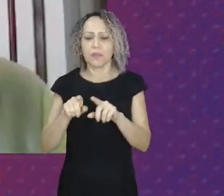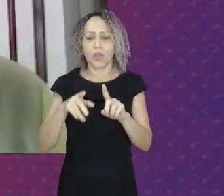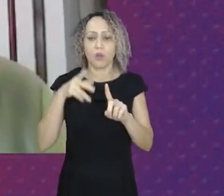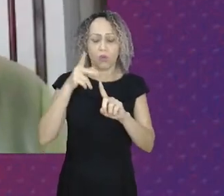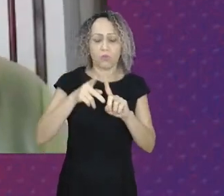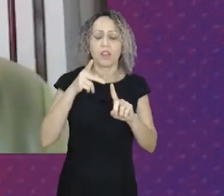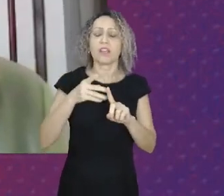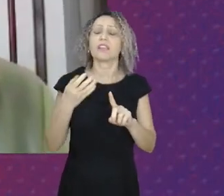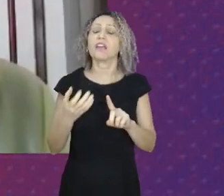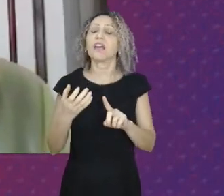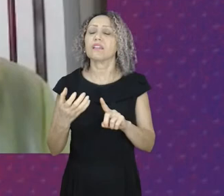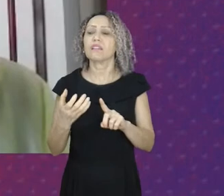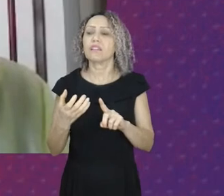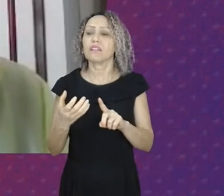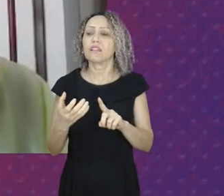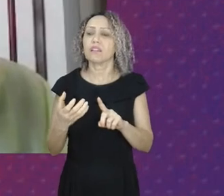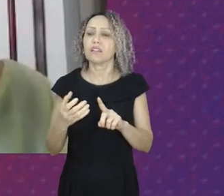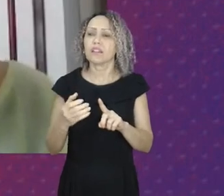intervir no